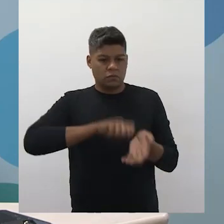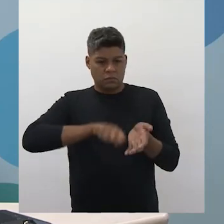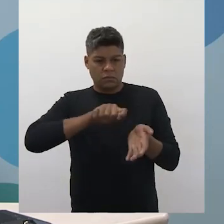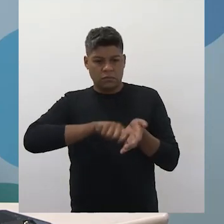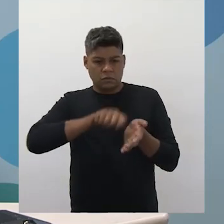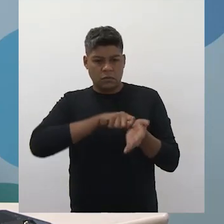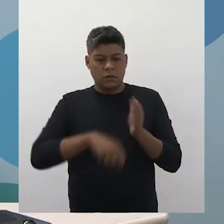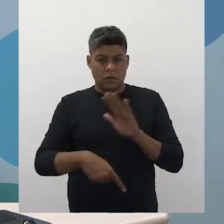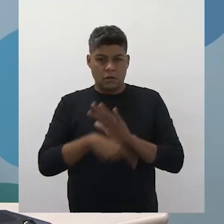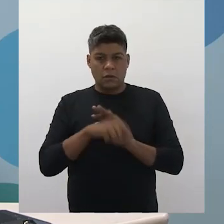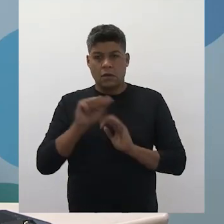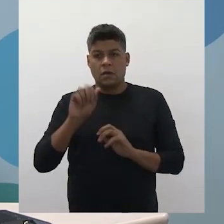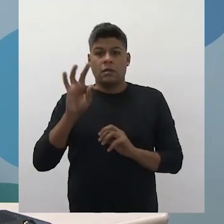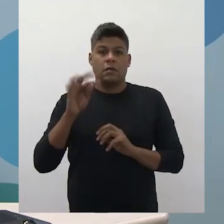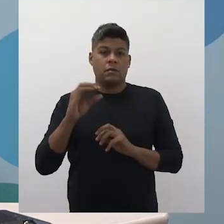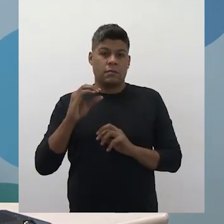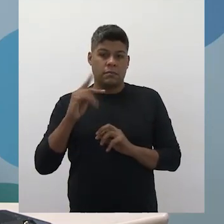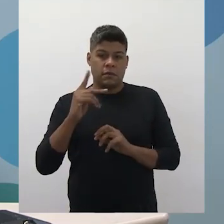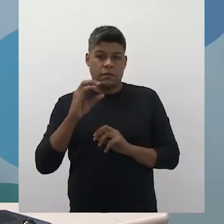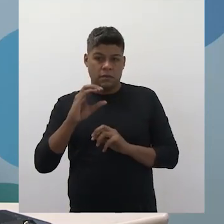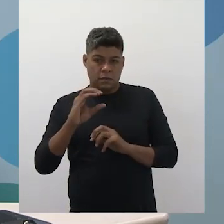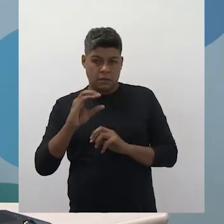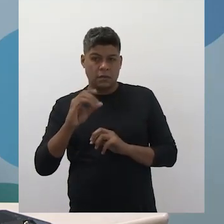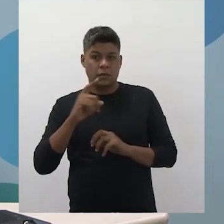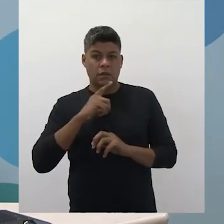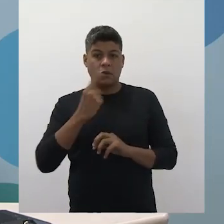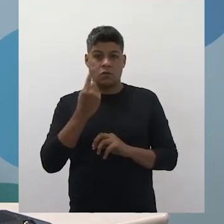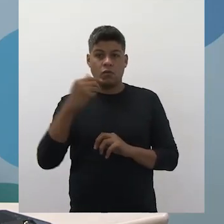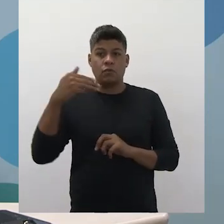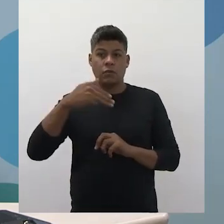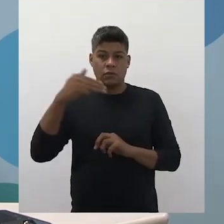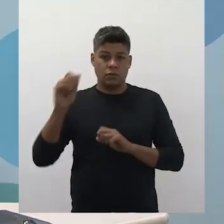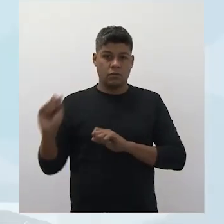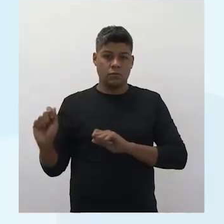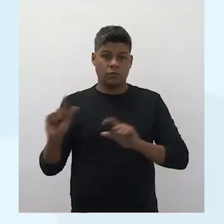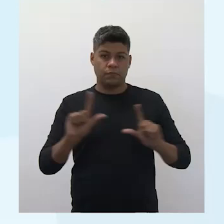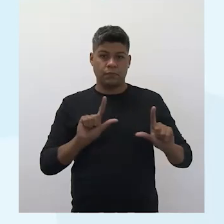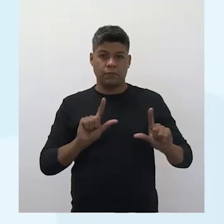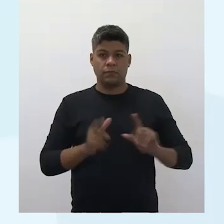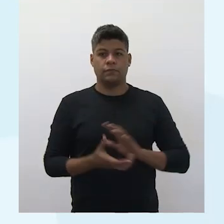anotações desta ATPC. Tá? Tempo na tela de 1 minuto.